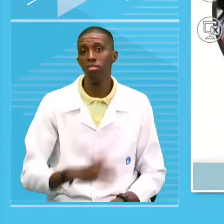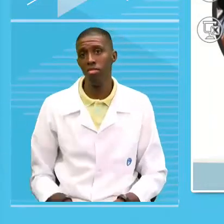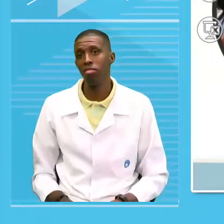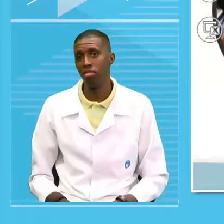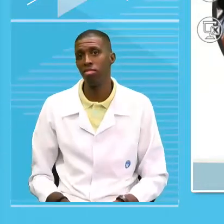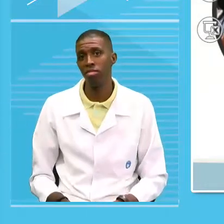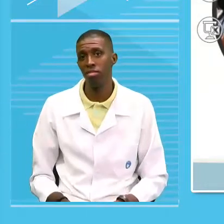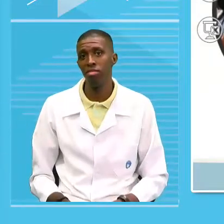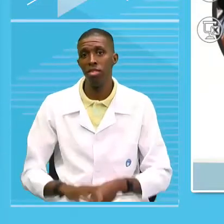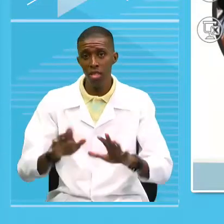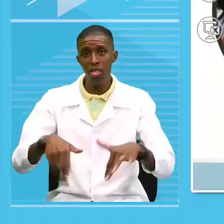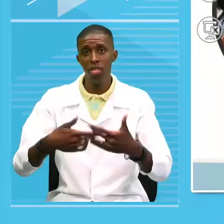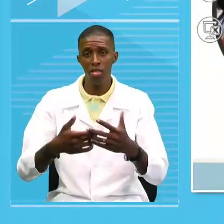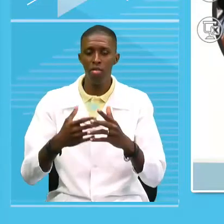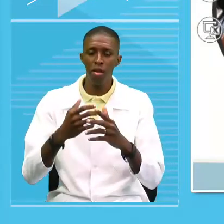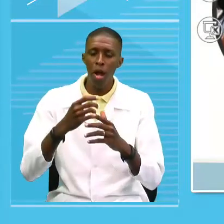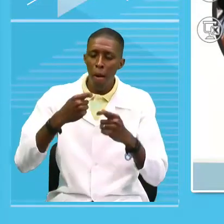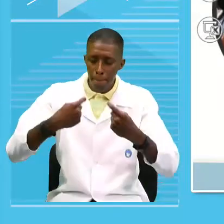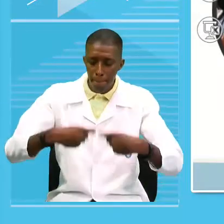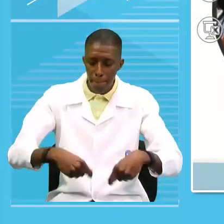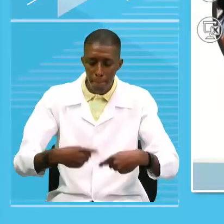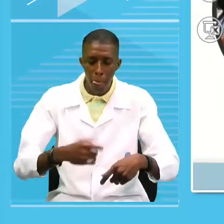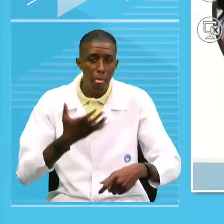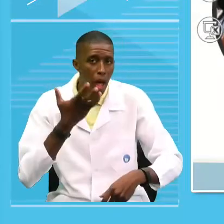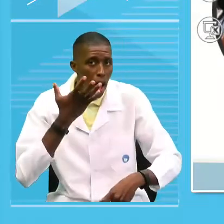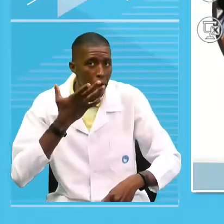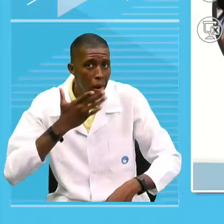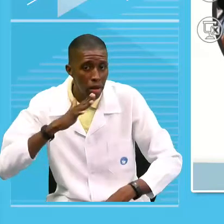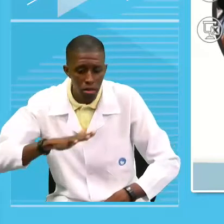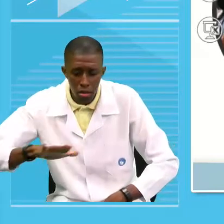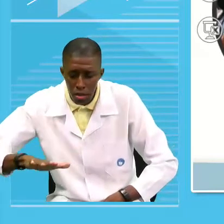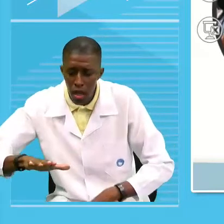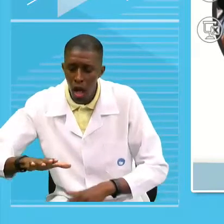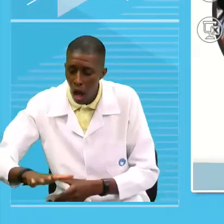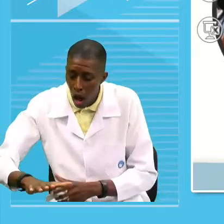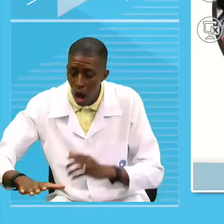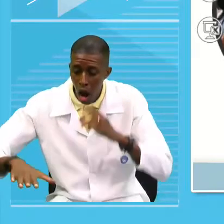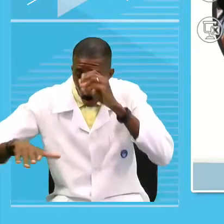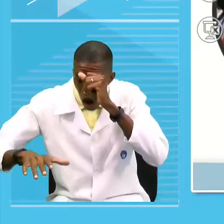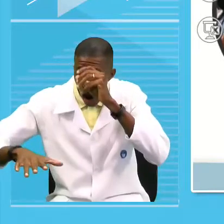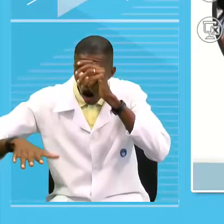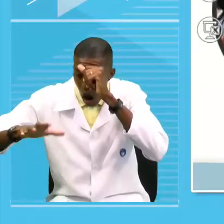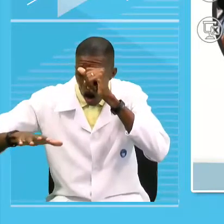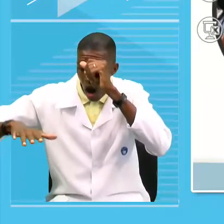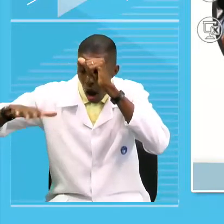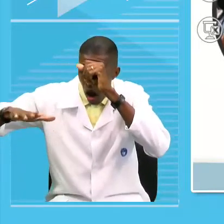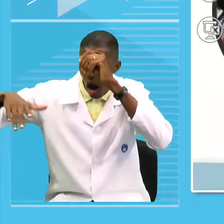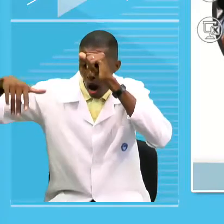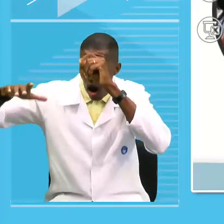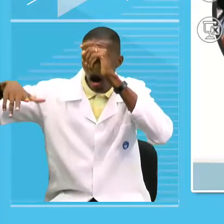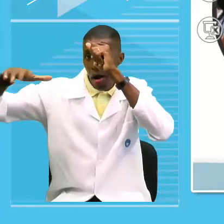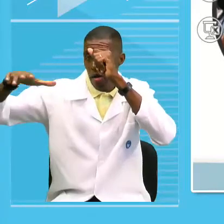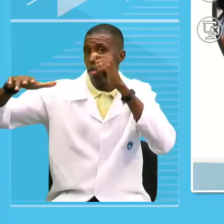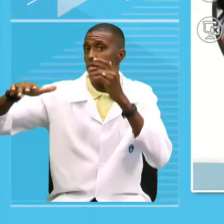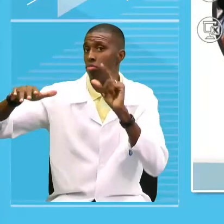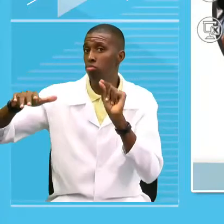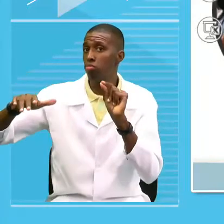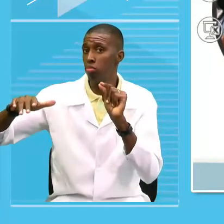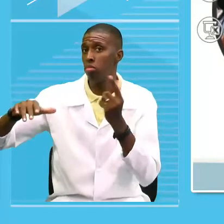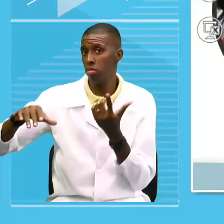com outras pessoas então eu divido um espaço dentro do meu primeiro grupo social que é a minha família